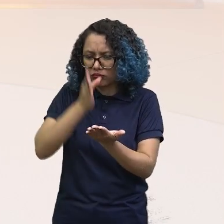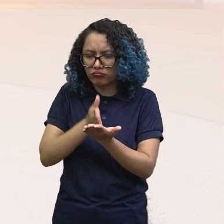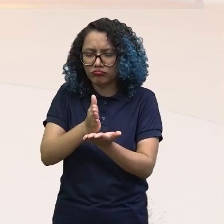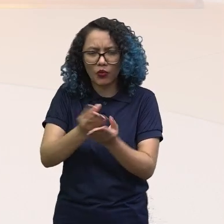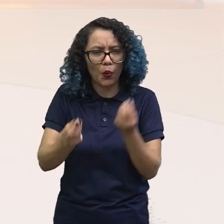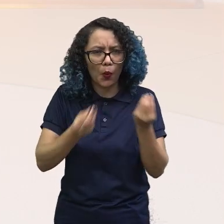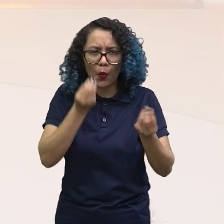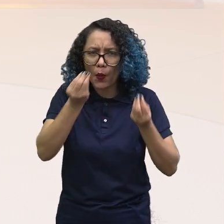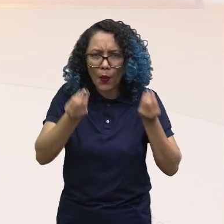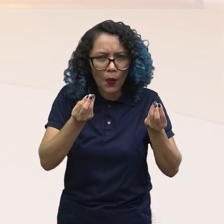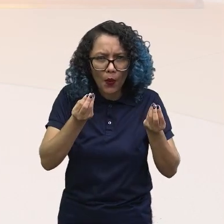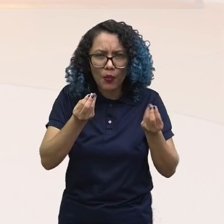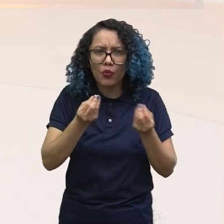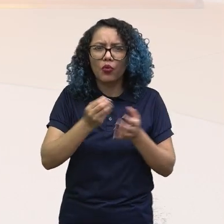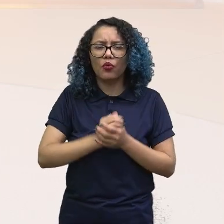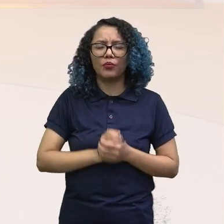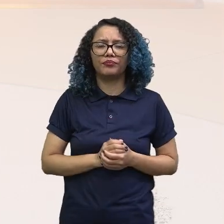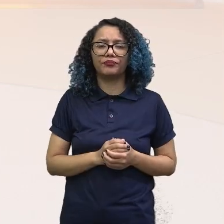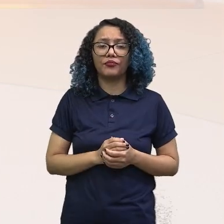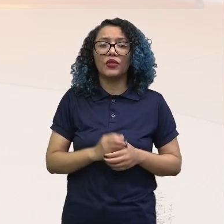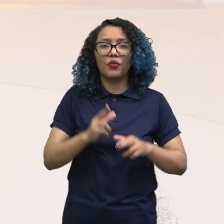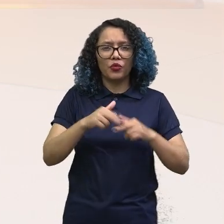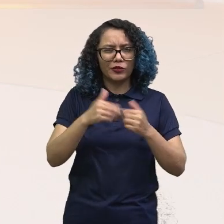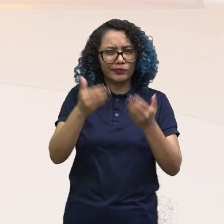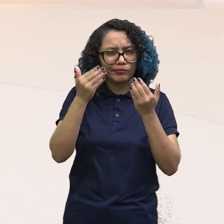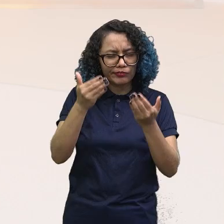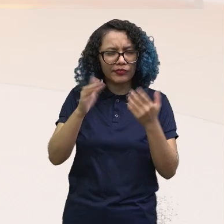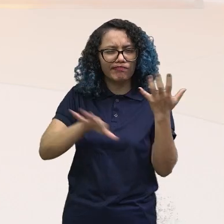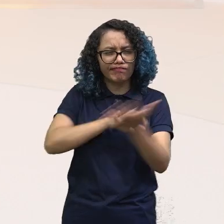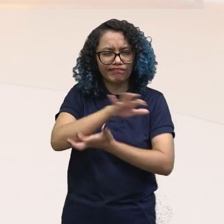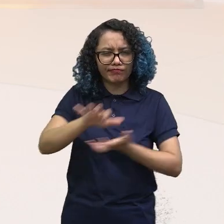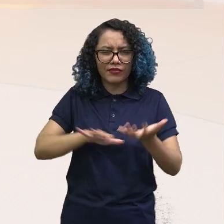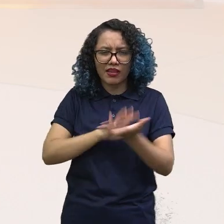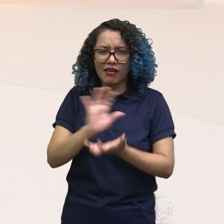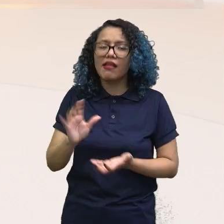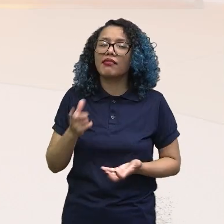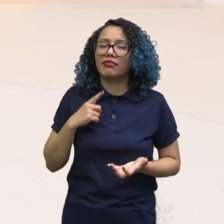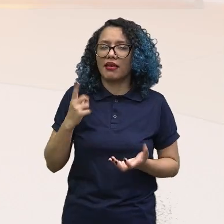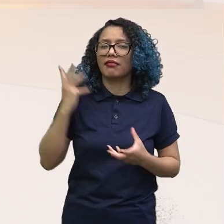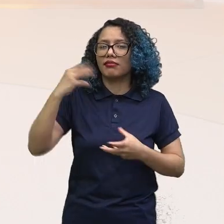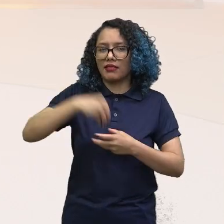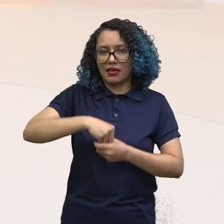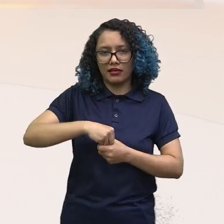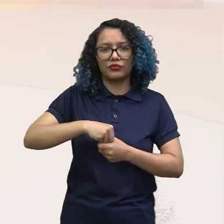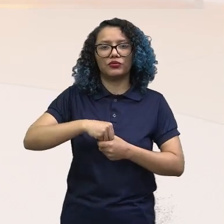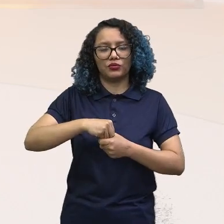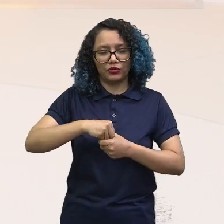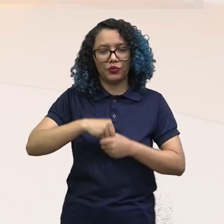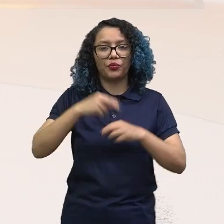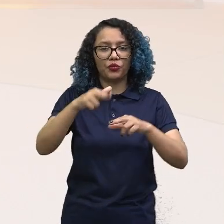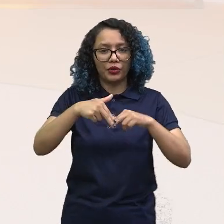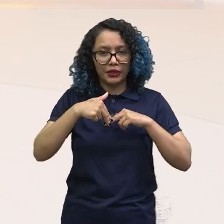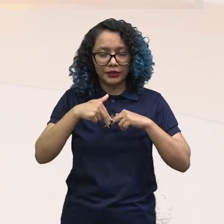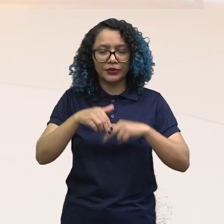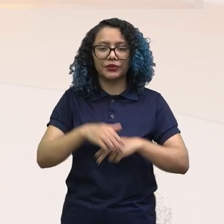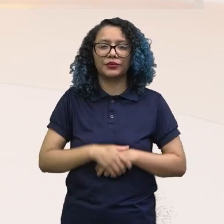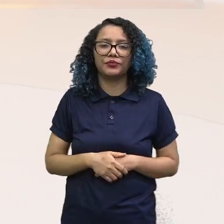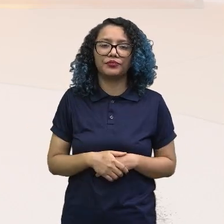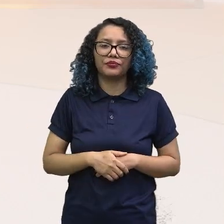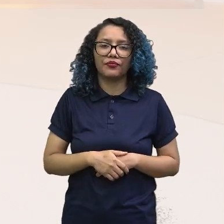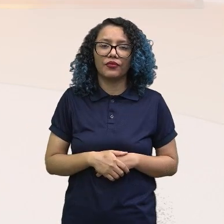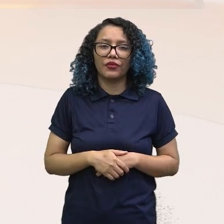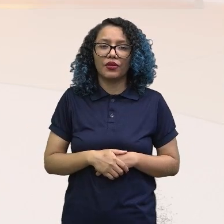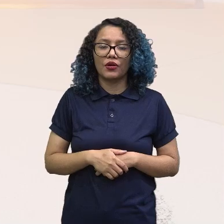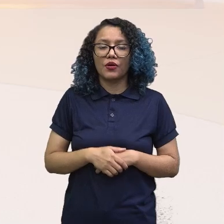Vargas e o seu modo operacional político interno. Então, devido a essas pressões, o